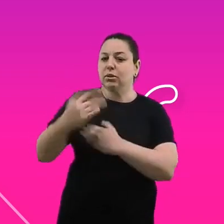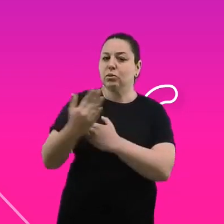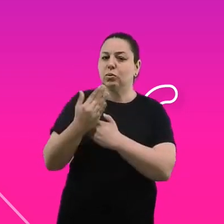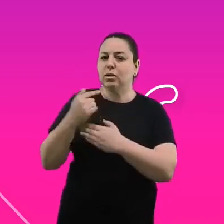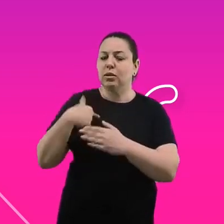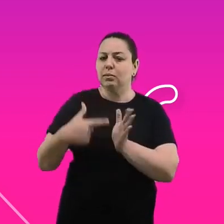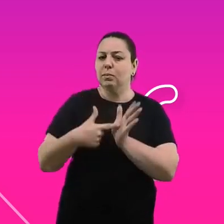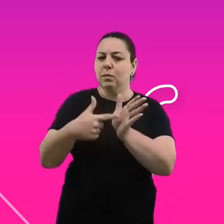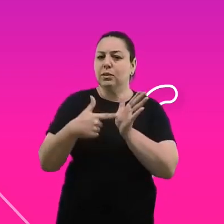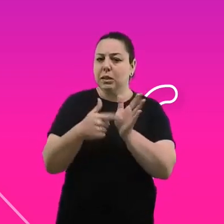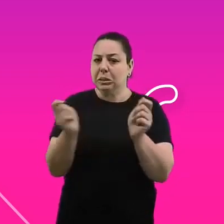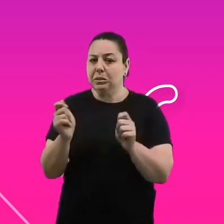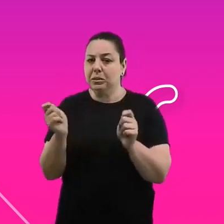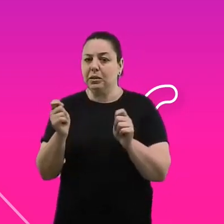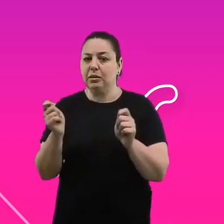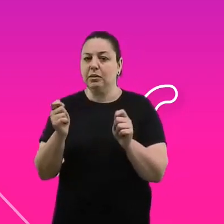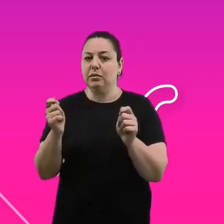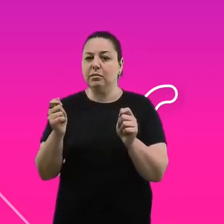né?